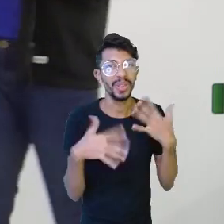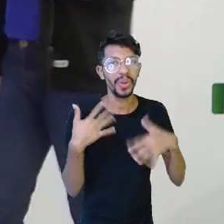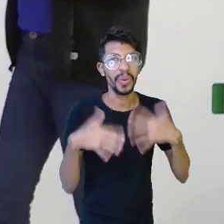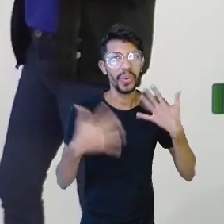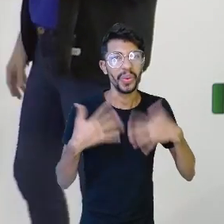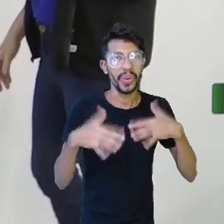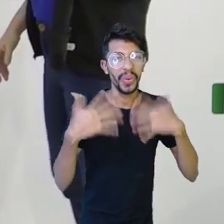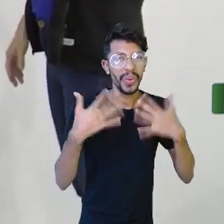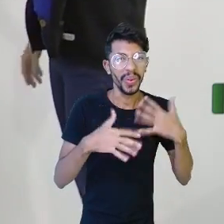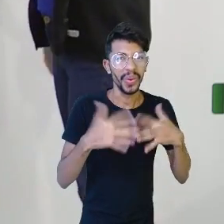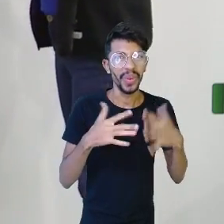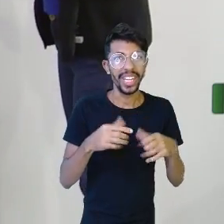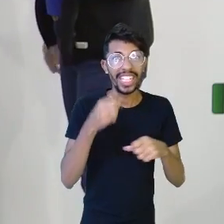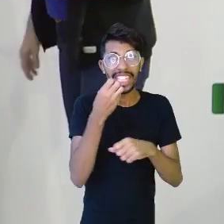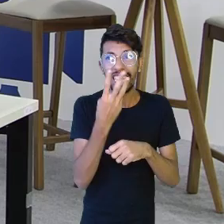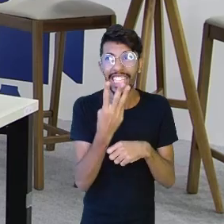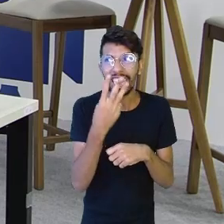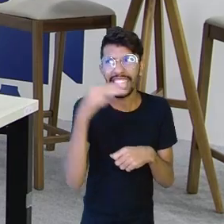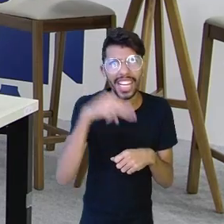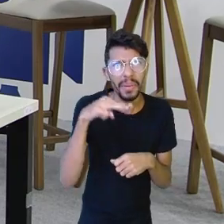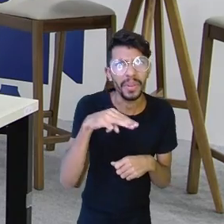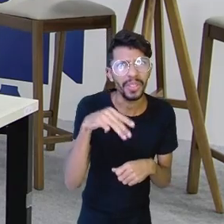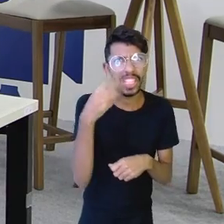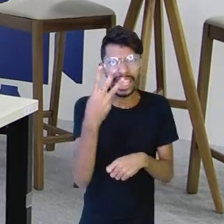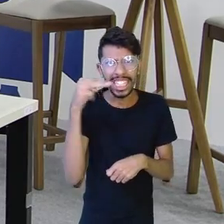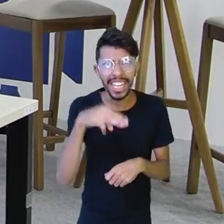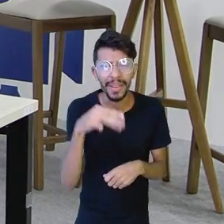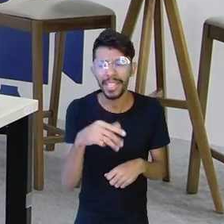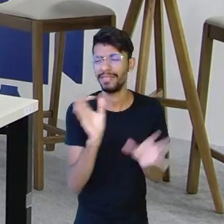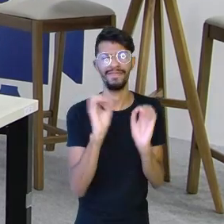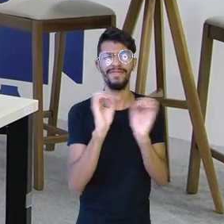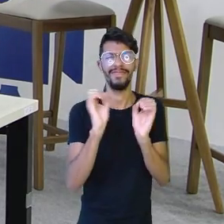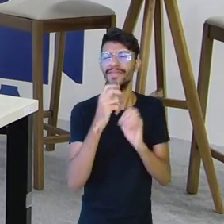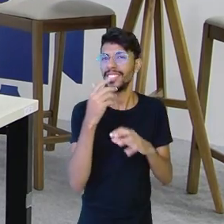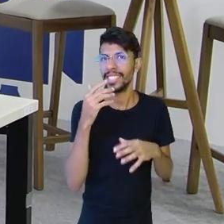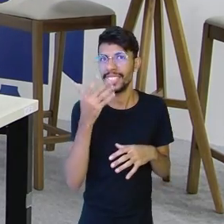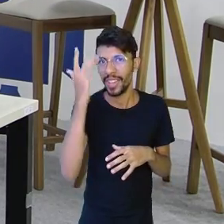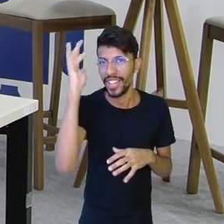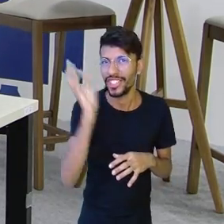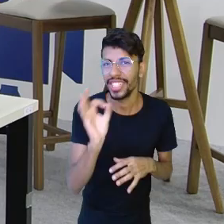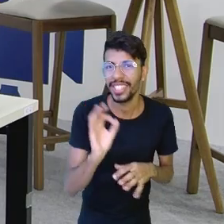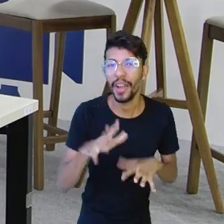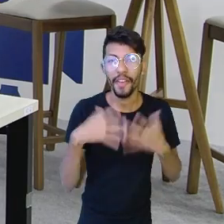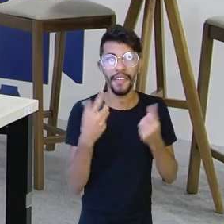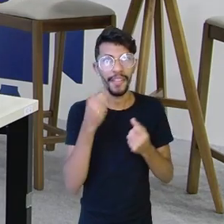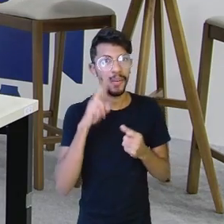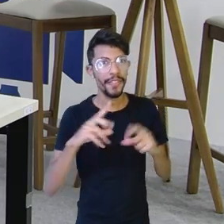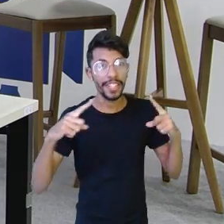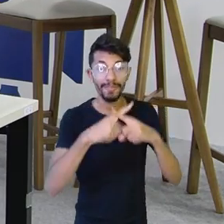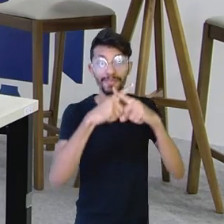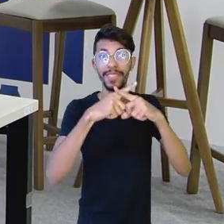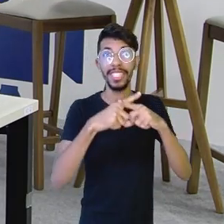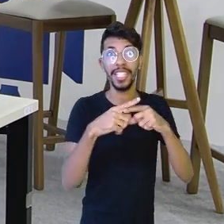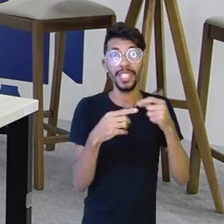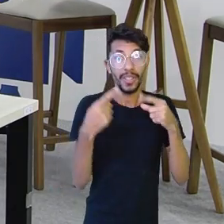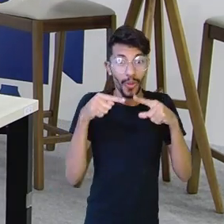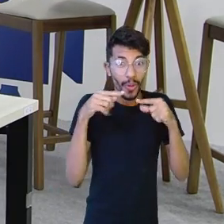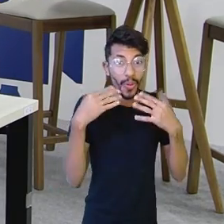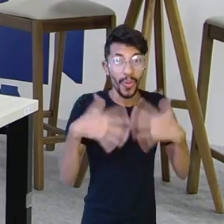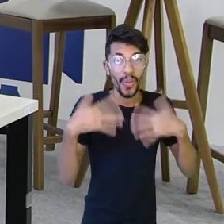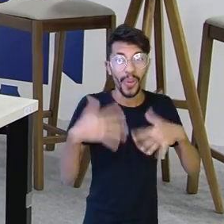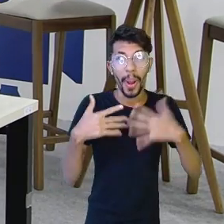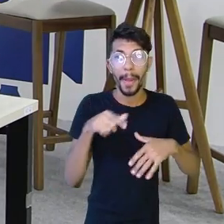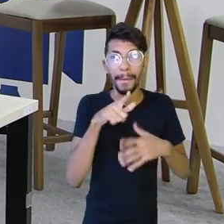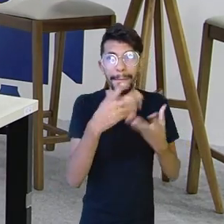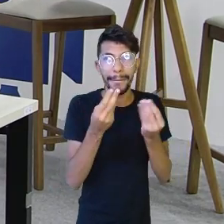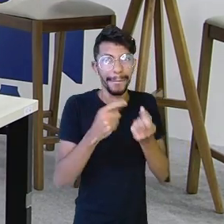Será que ela vai ter em 3 minutos? Será que vai ser em 3 minutos? Eu acho que não. Será? Vamos ver. A competição está muito acirrada e ela está muito